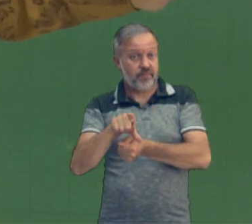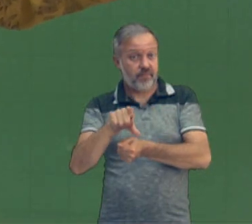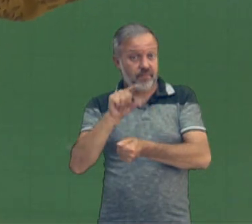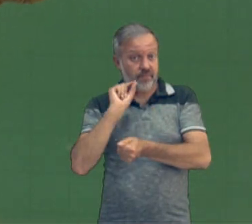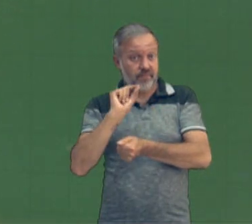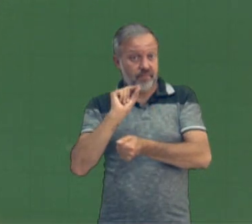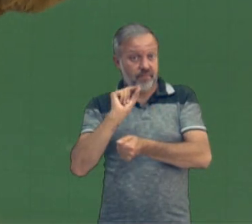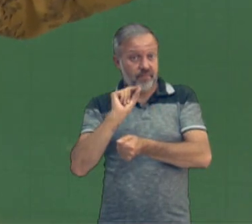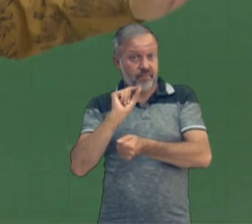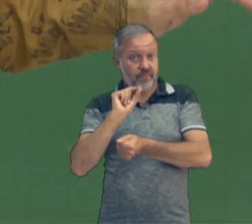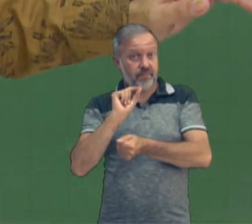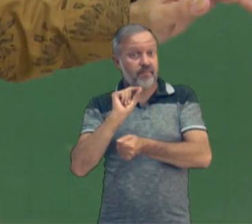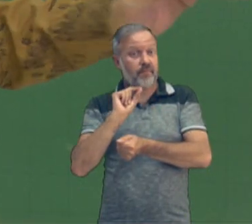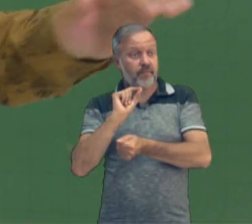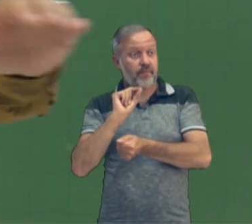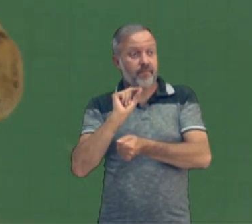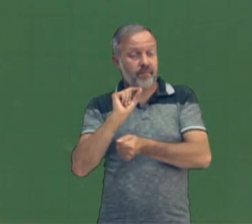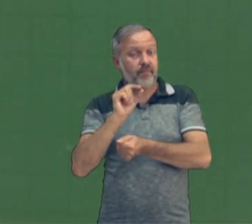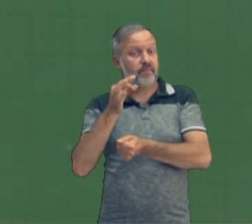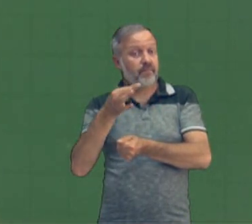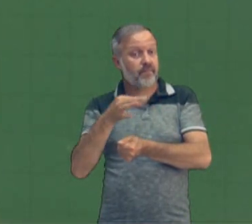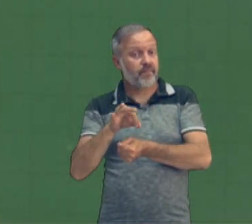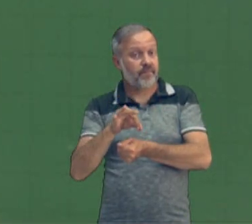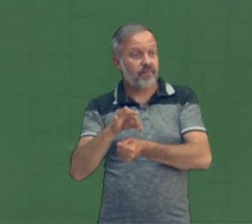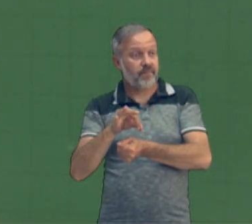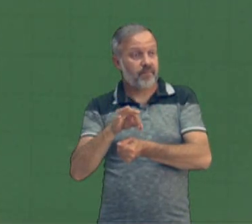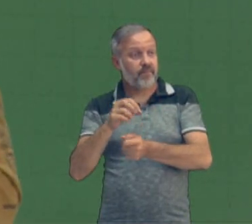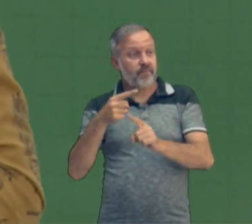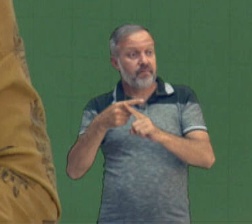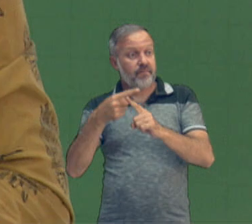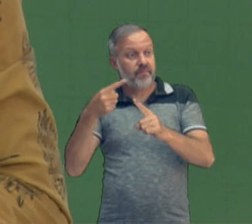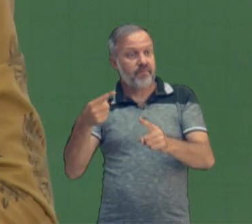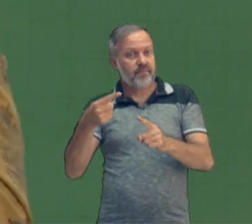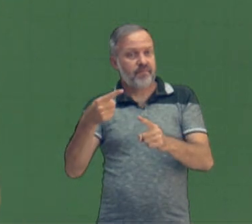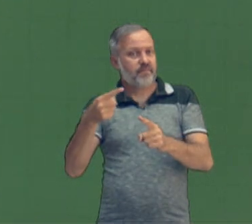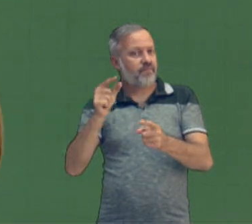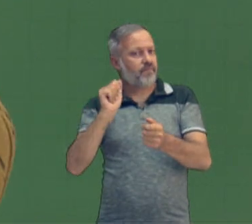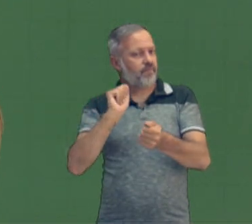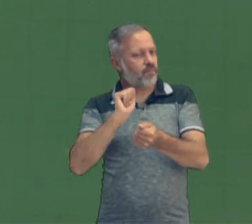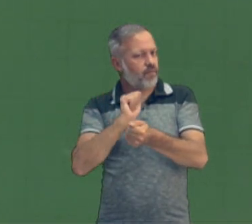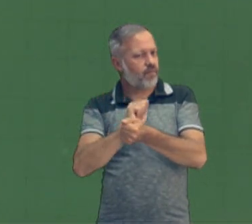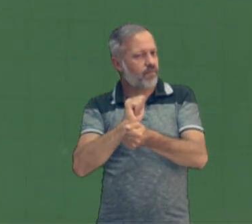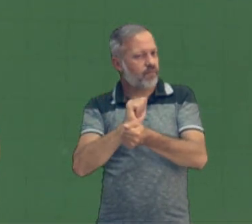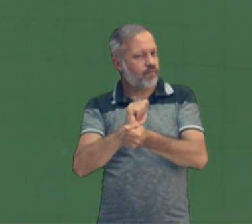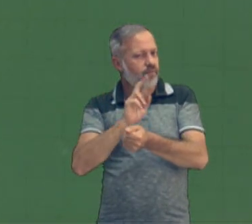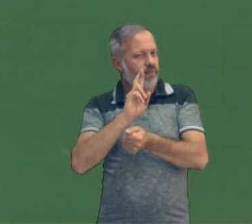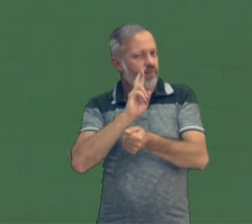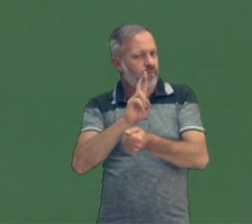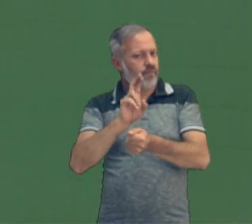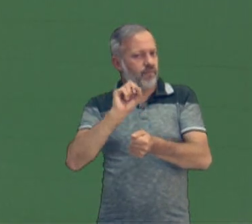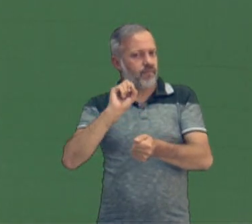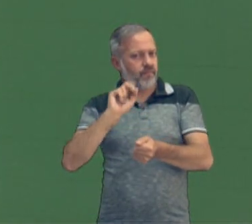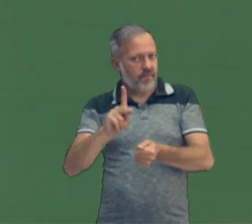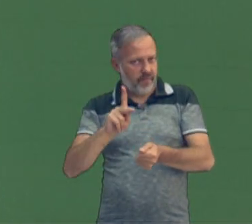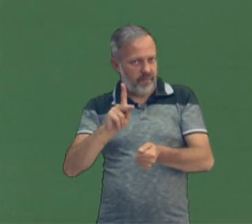uma alternativa correta e aí, na sequência, voltamos respondendo junto com vocês.